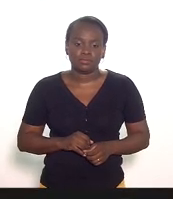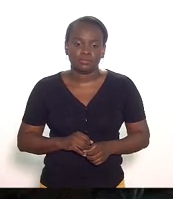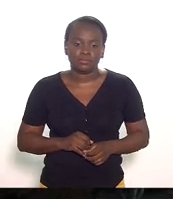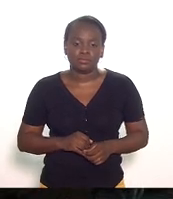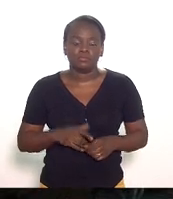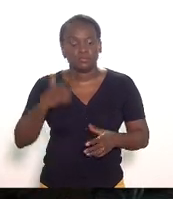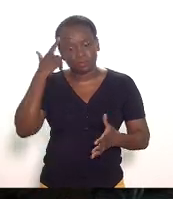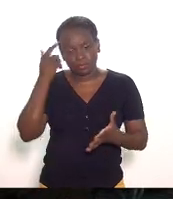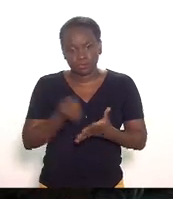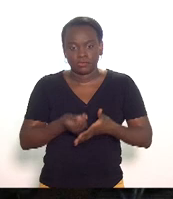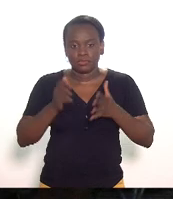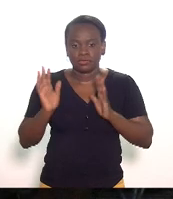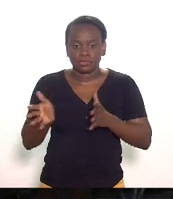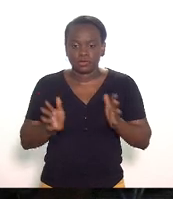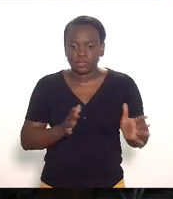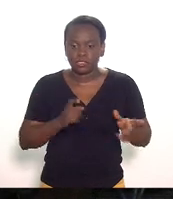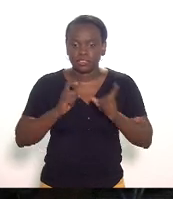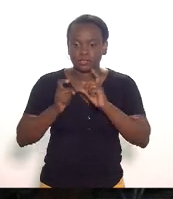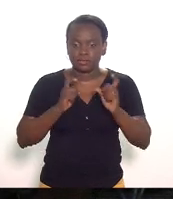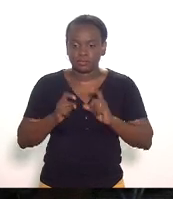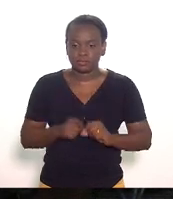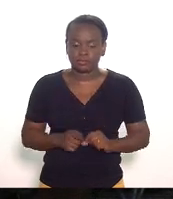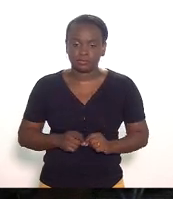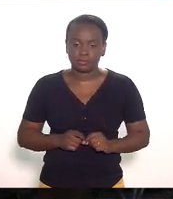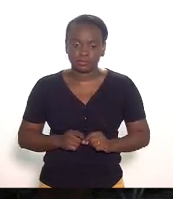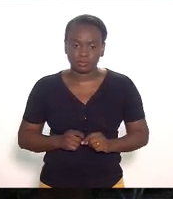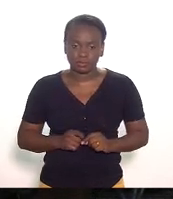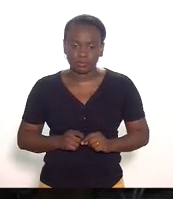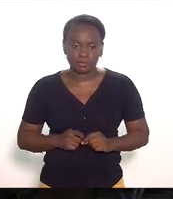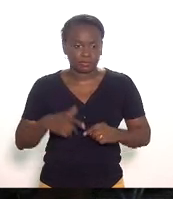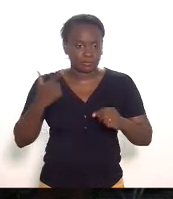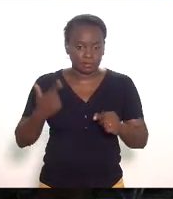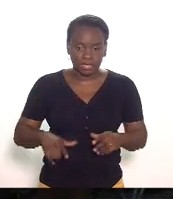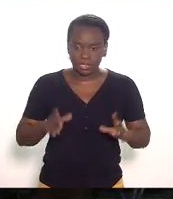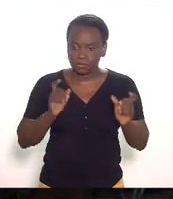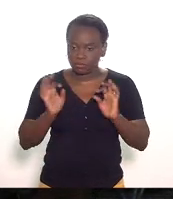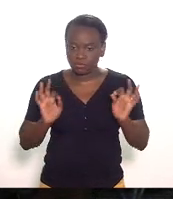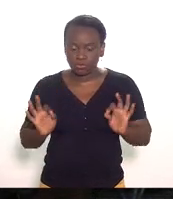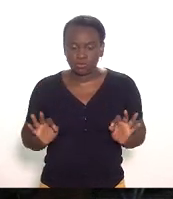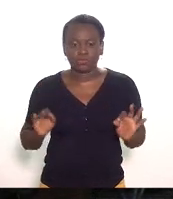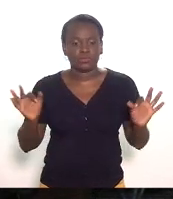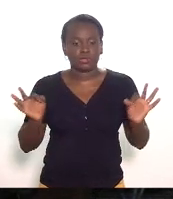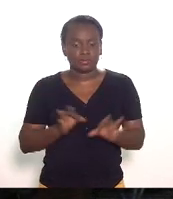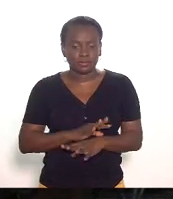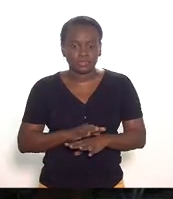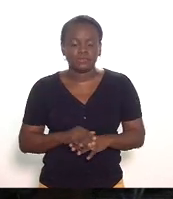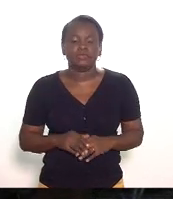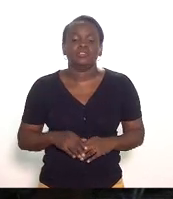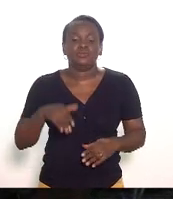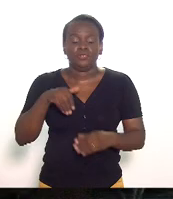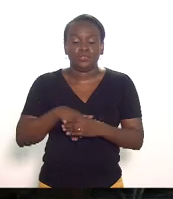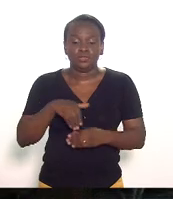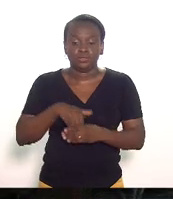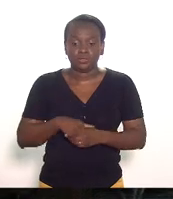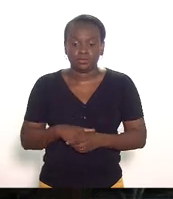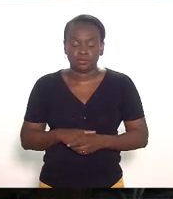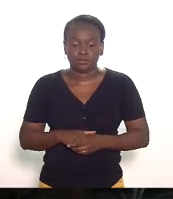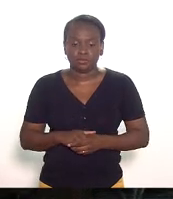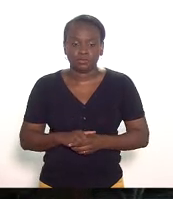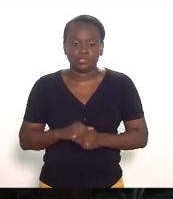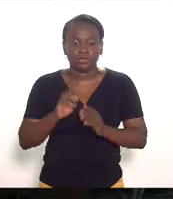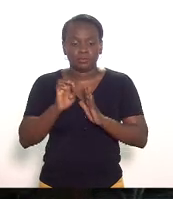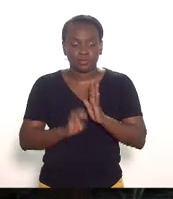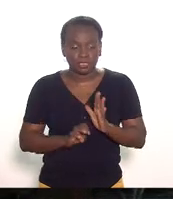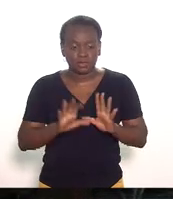presidente. Com os pareceres emitidos em discussão. Não havendo quem queira discutir, encerrada a discussão, em votação, a